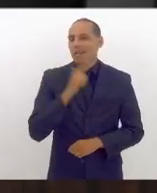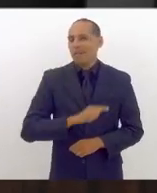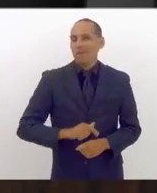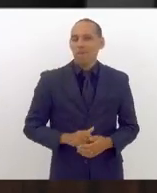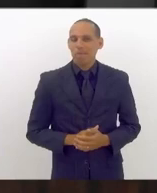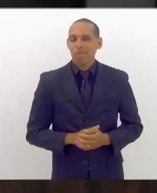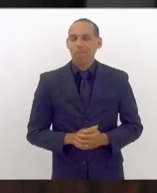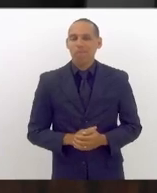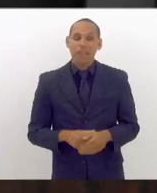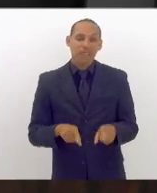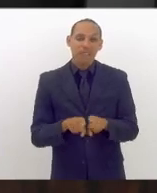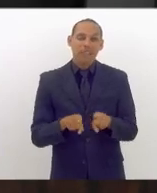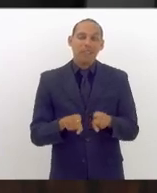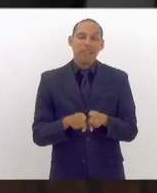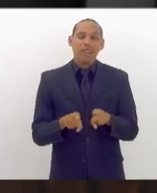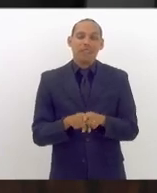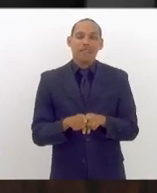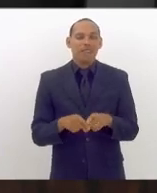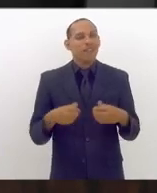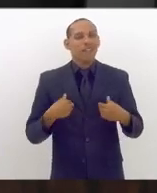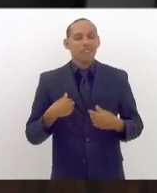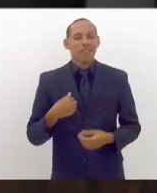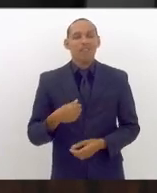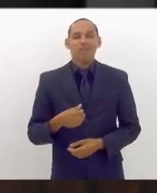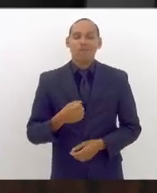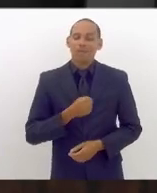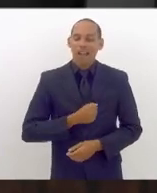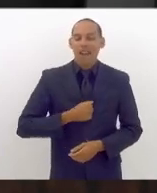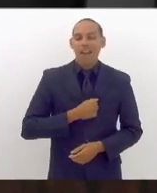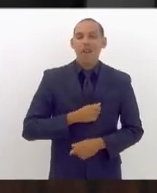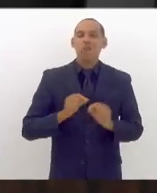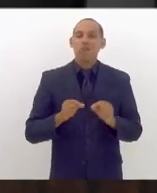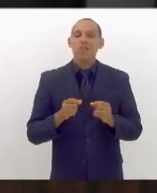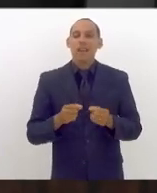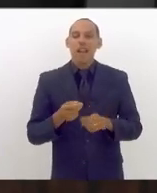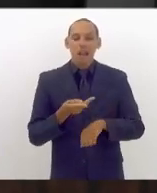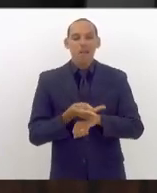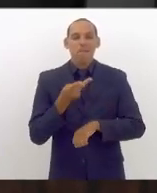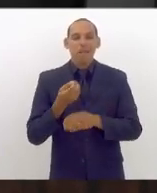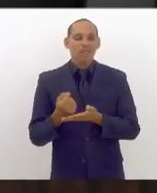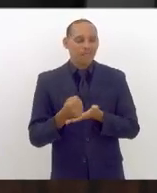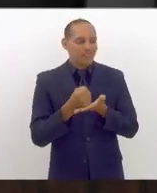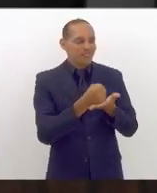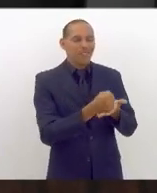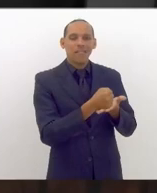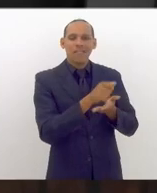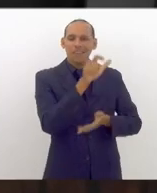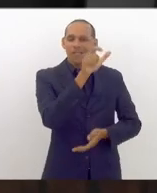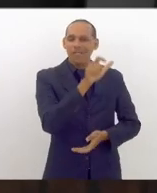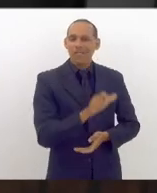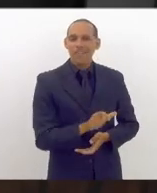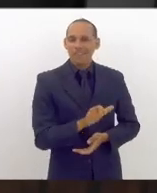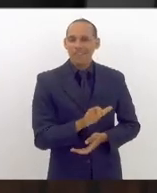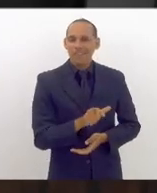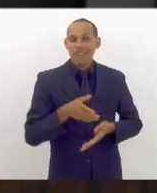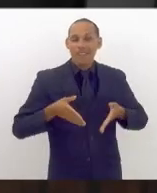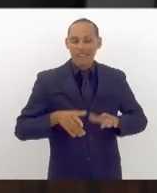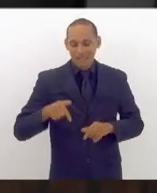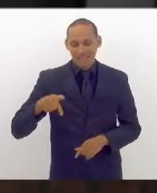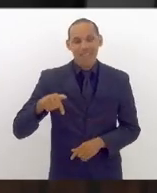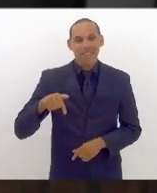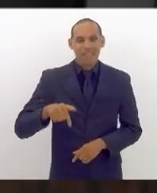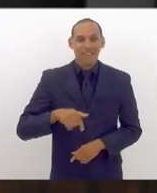dizer também da minha grata satisfação de estar premiando hoje esse cara que nasceu no Rio de